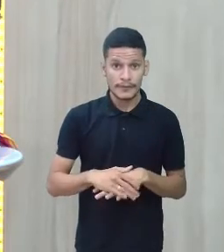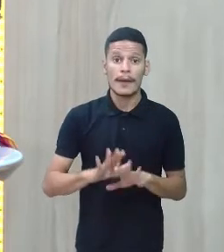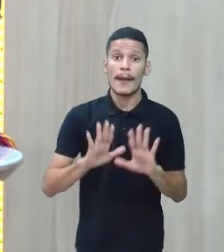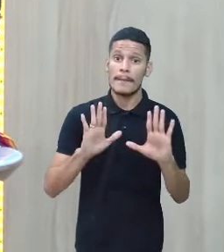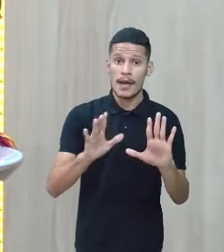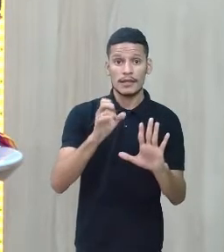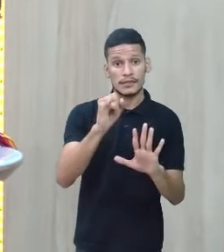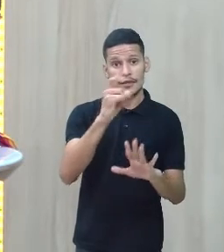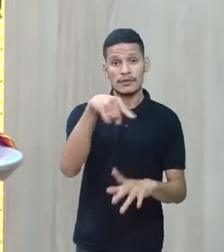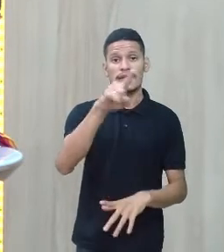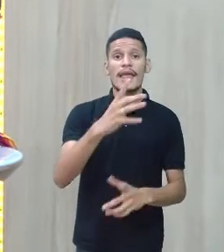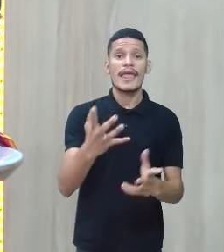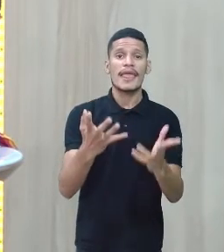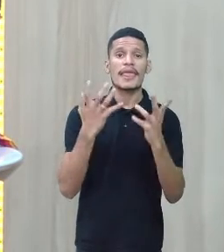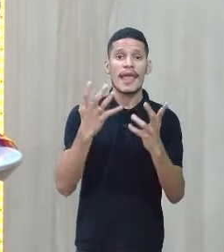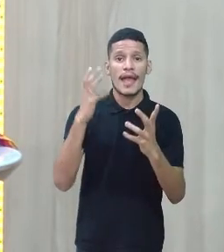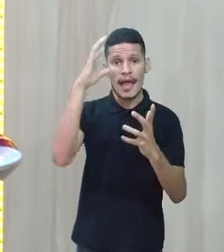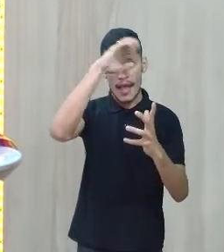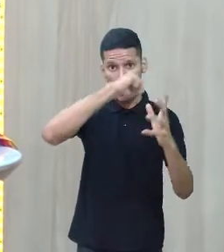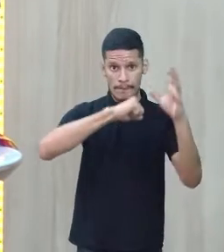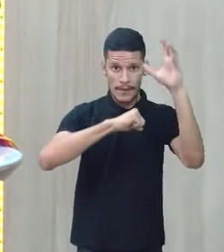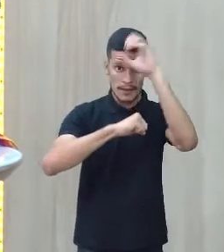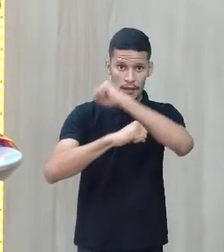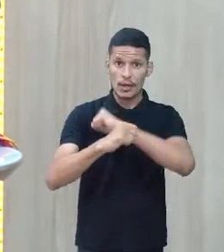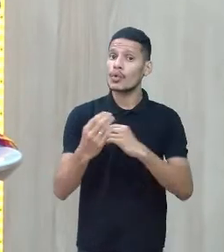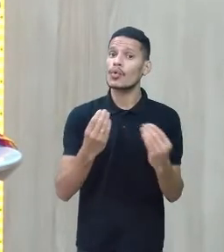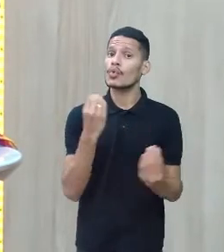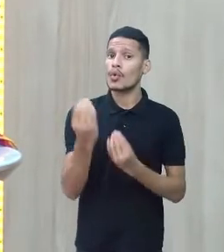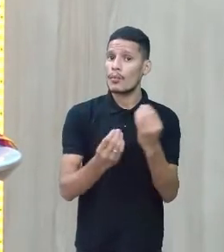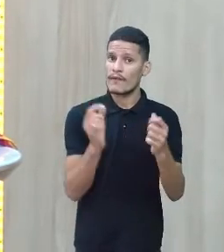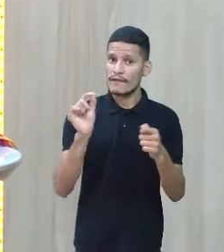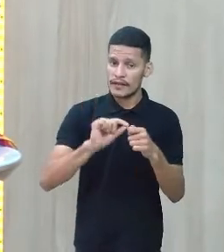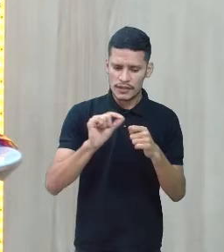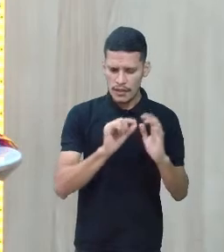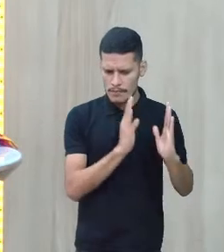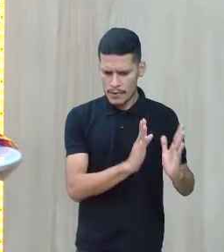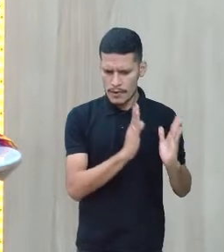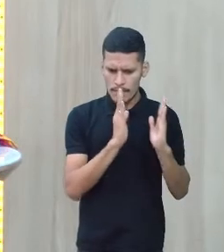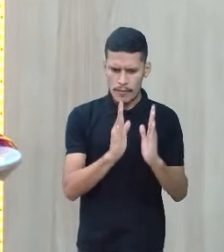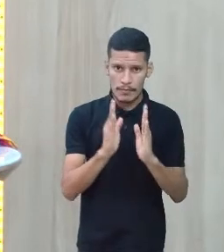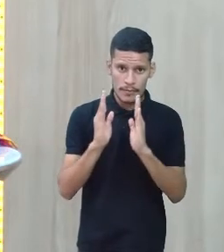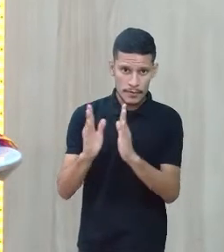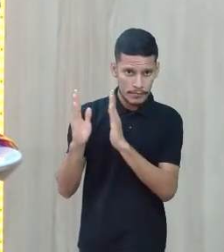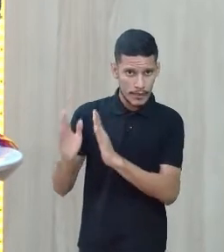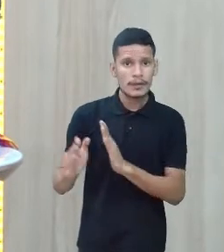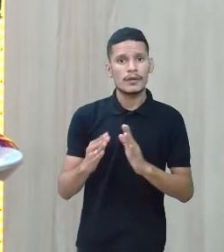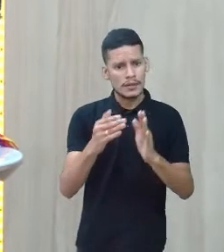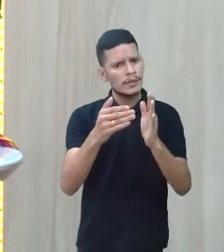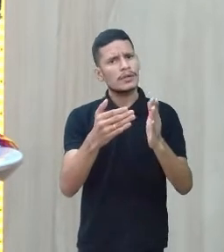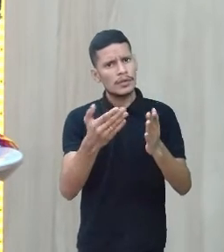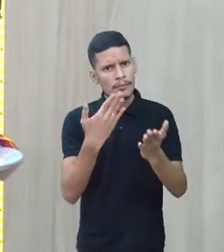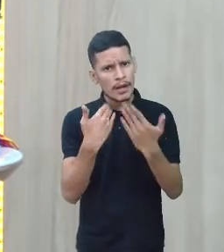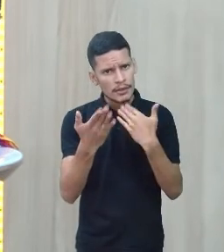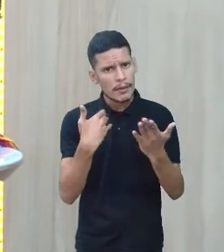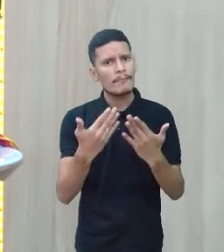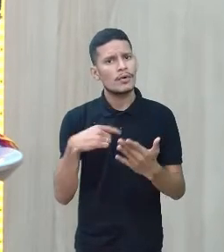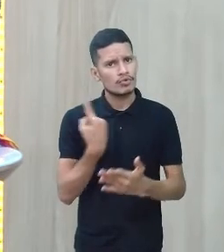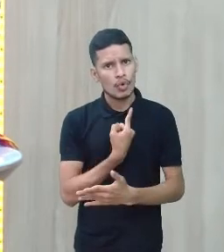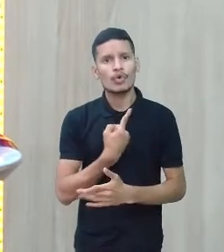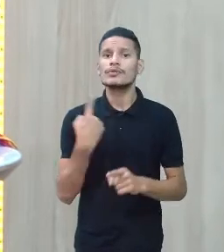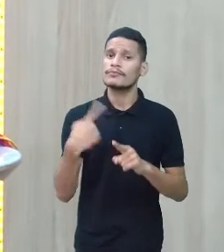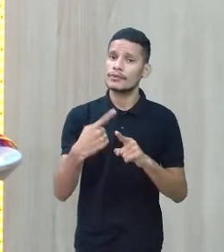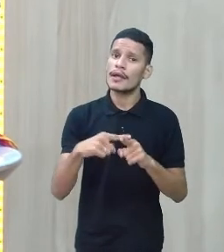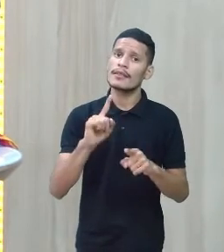se vocês quiserem aprender como é que faz o passo a passo Manda lá nos comentários que depois do ao vivo essa aula vai lá